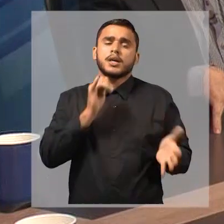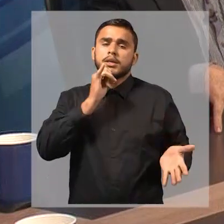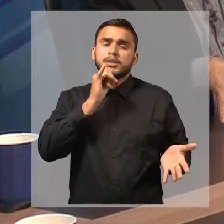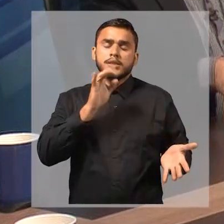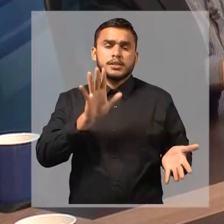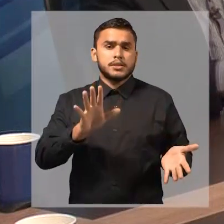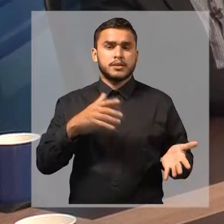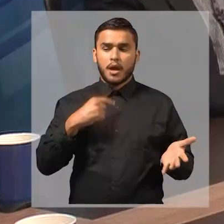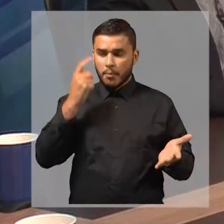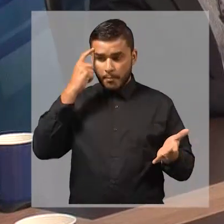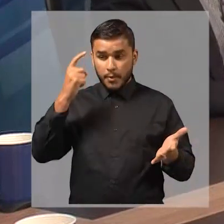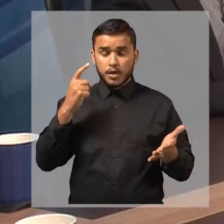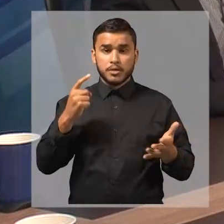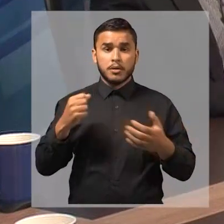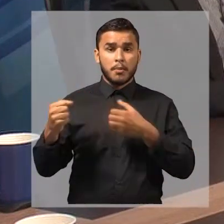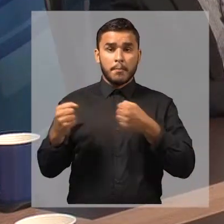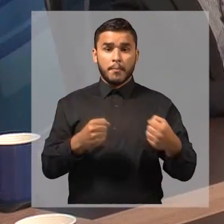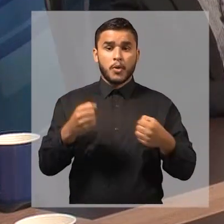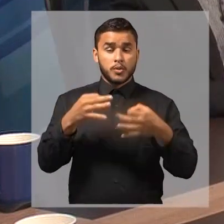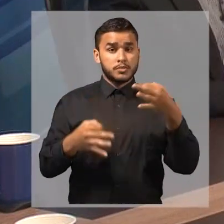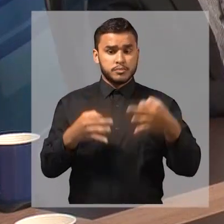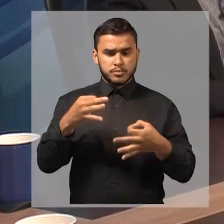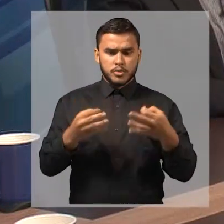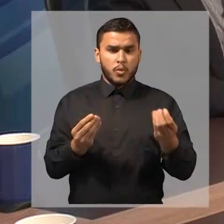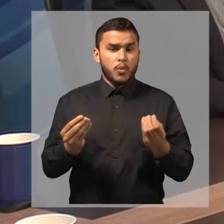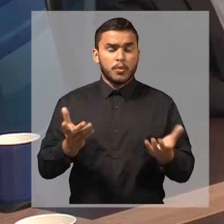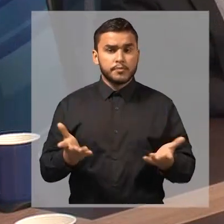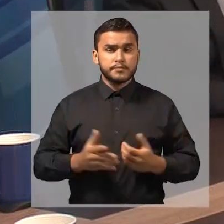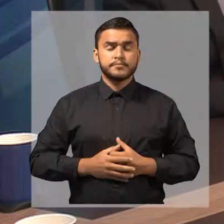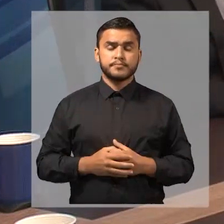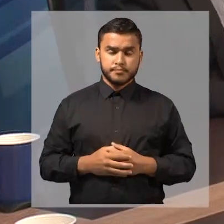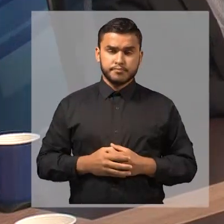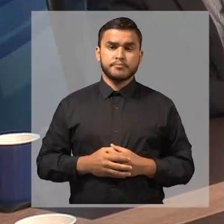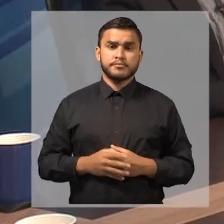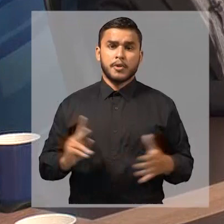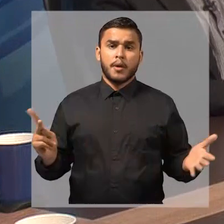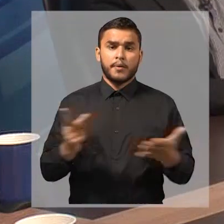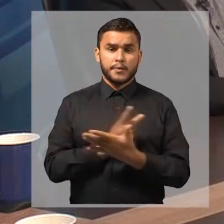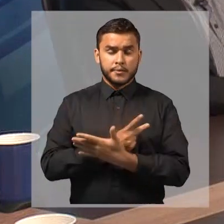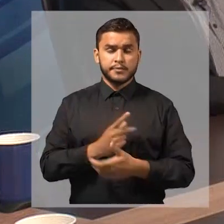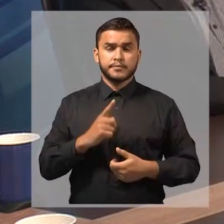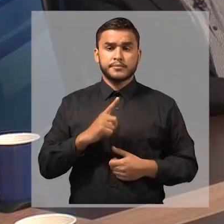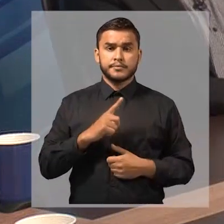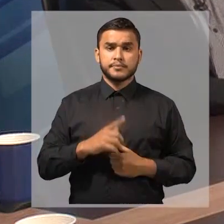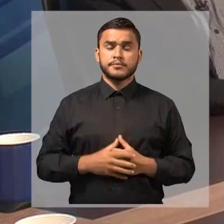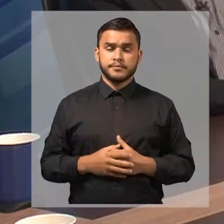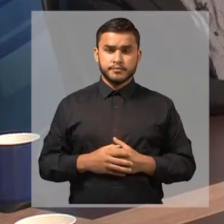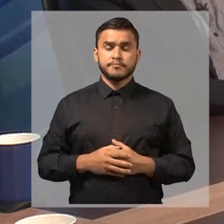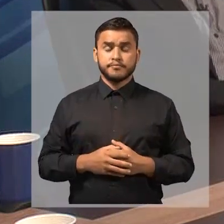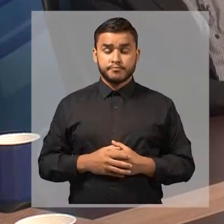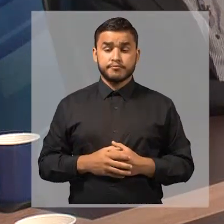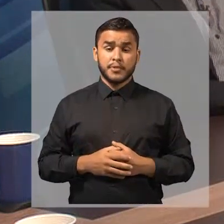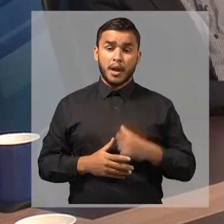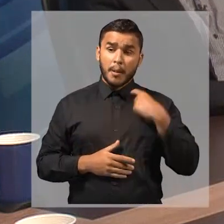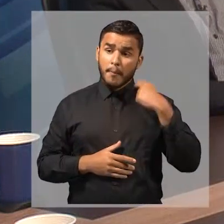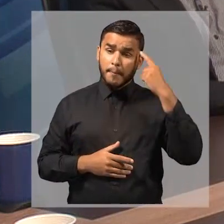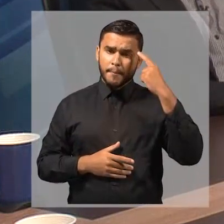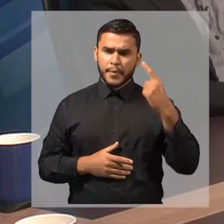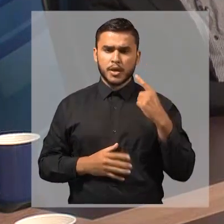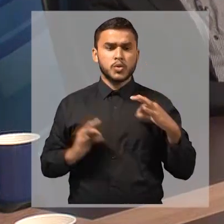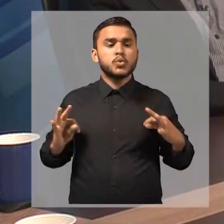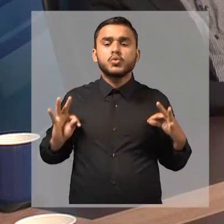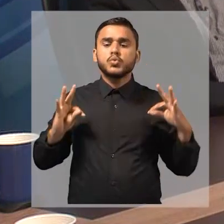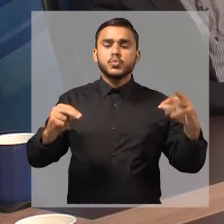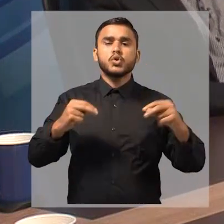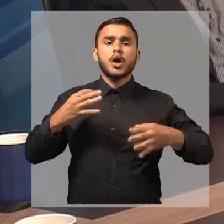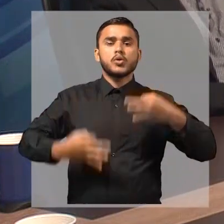exemplo, passasse a legislar. Bom, que gerou o fenômeno que se convencionou chamar de judicialização da política,